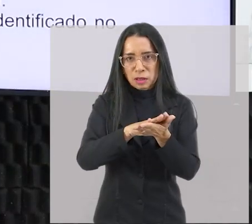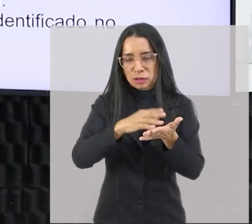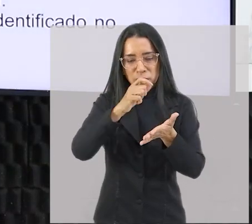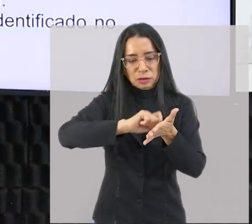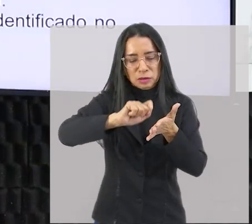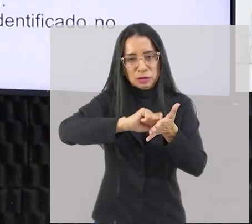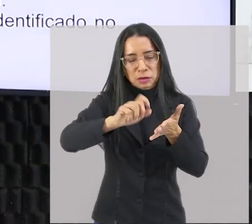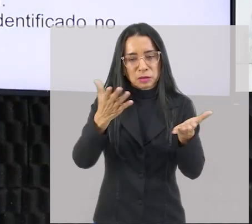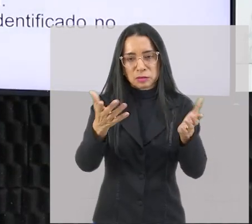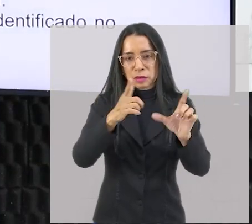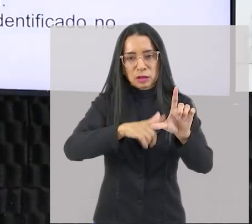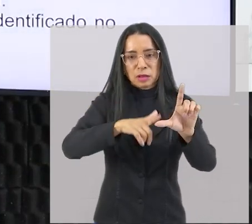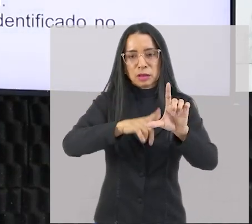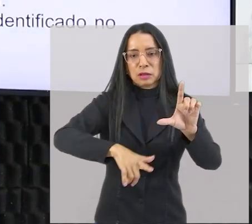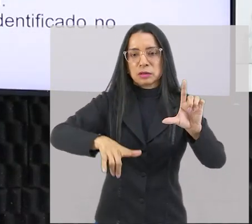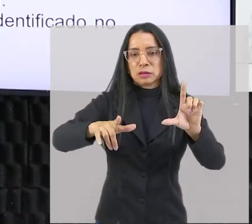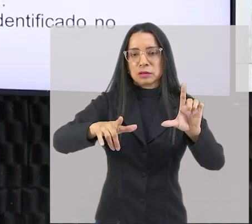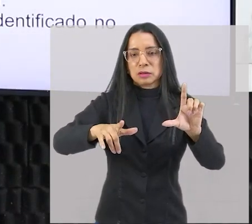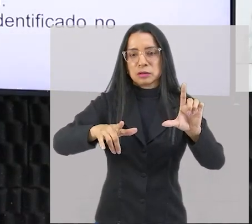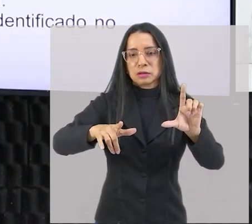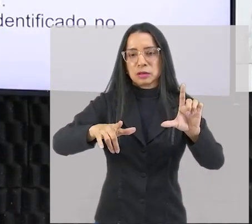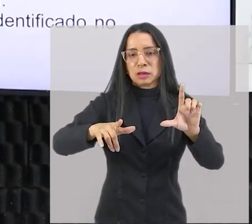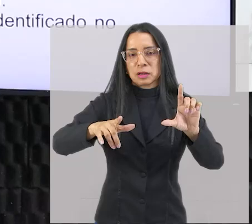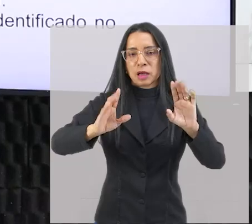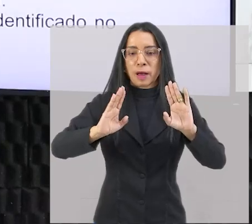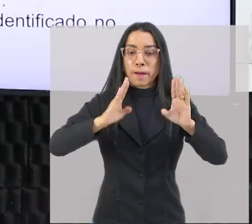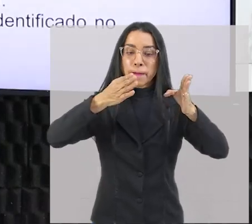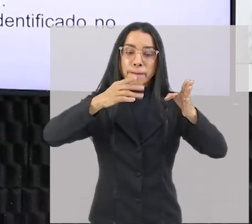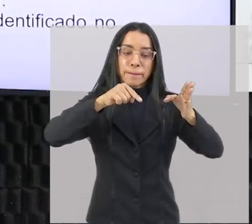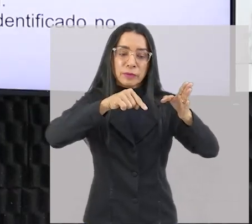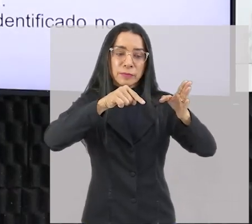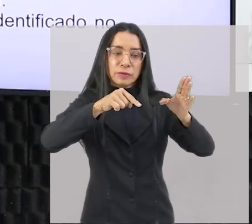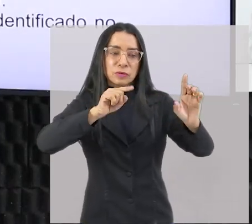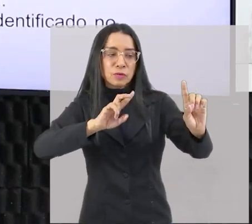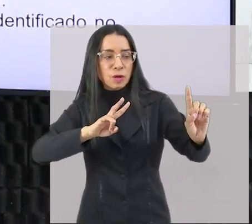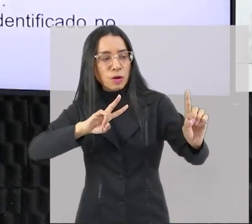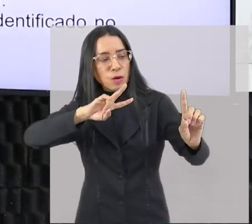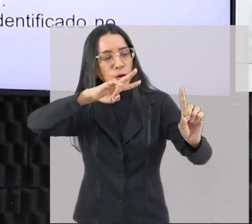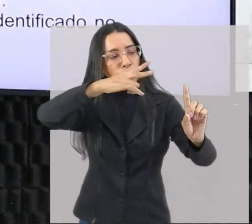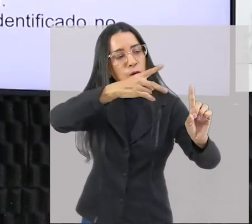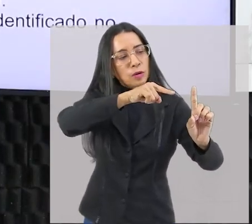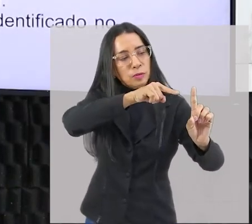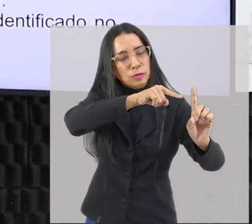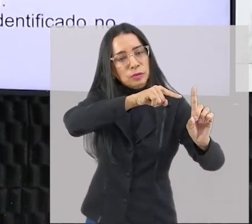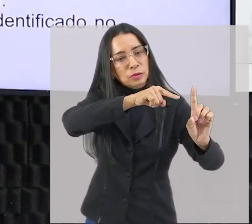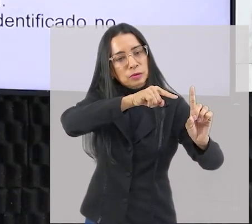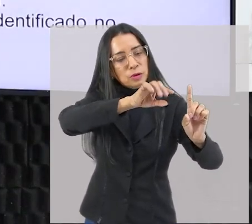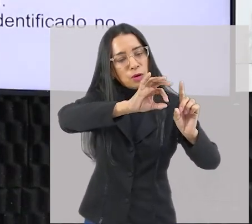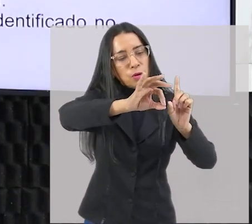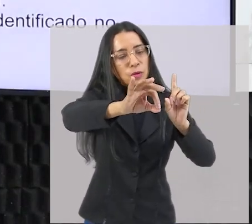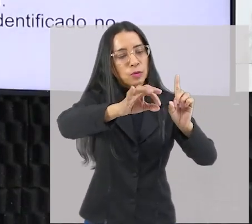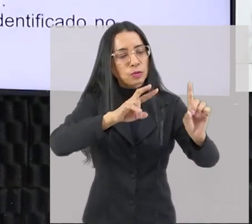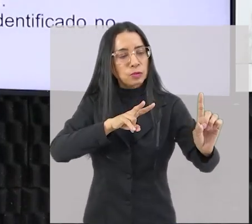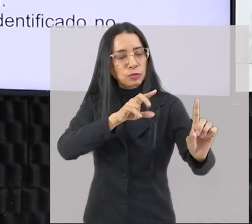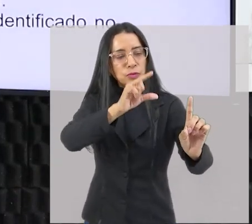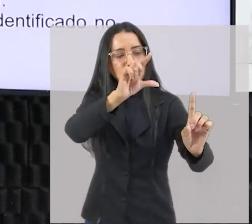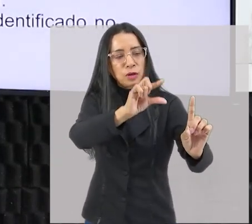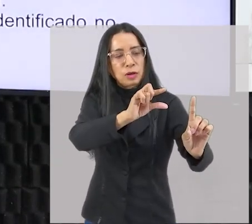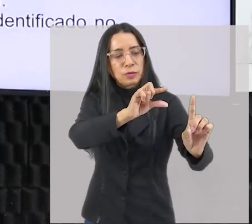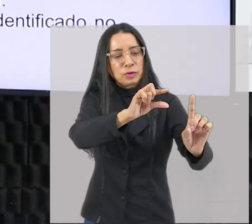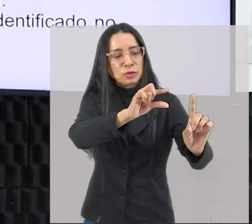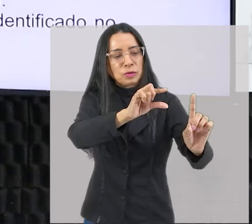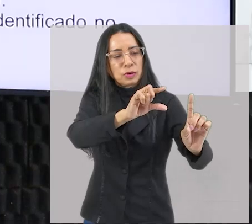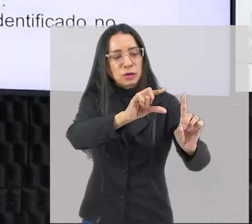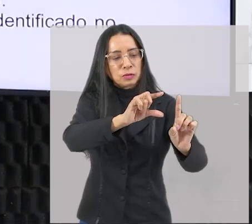escrito aqui. Construção de perspectiva. O que é perspectiva? No desenho, perspectiva, o que está mais longe é menor, o que está